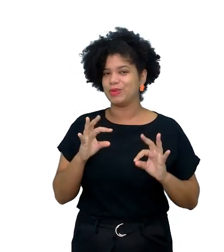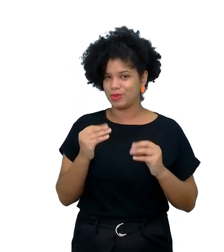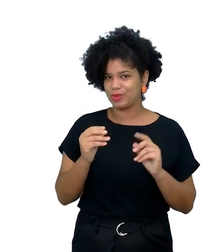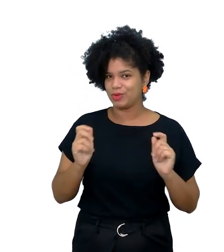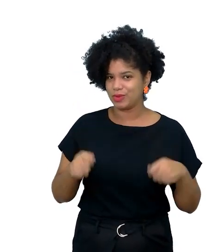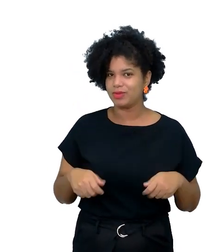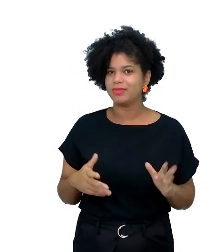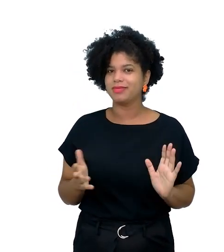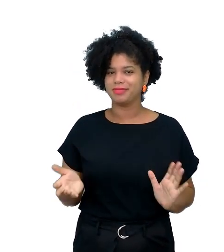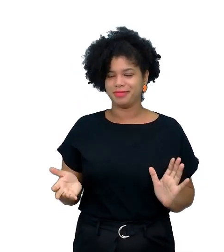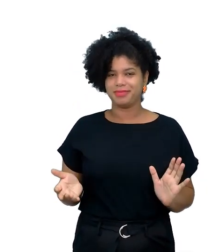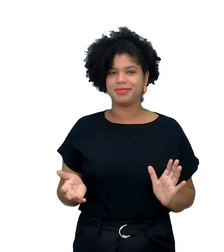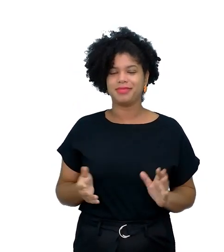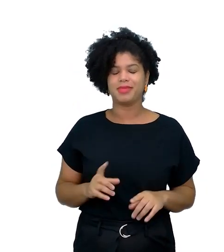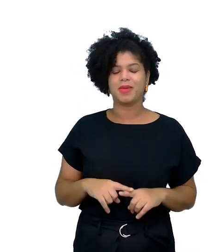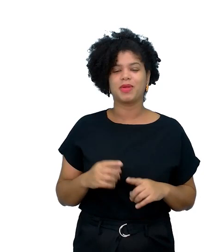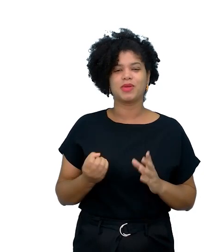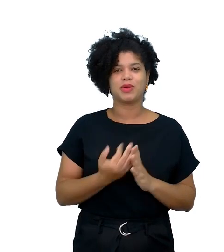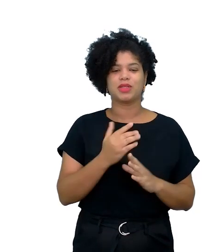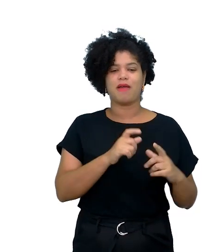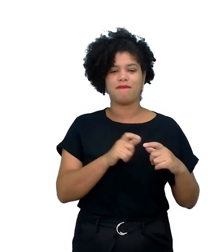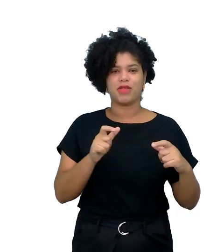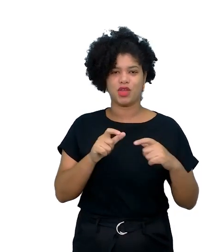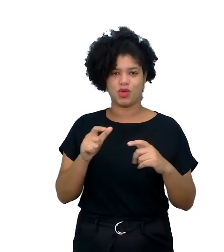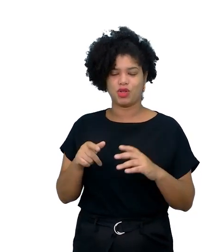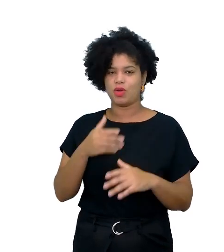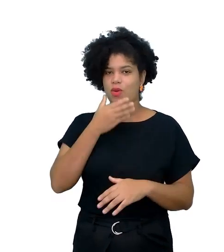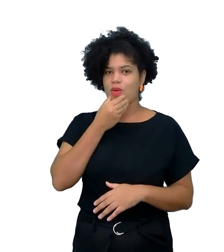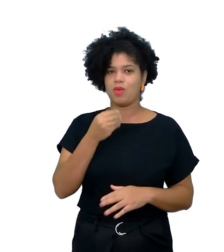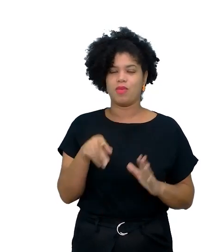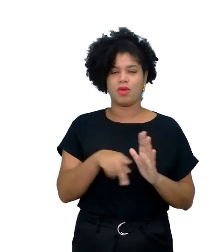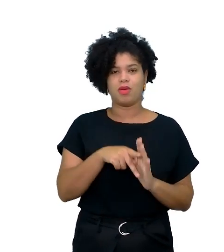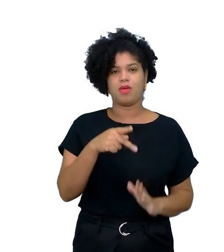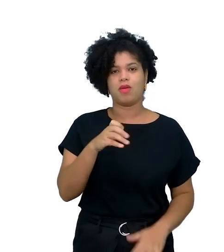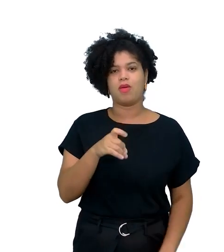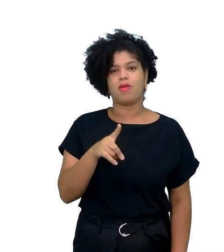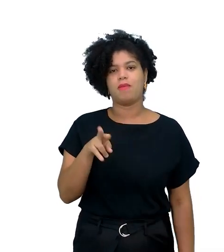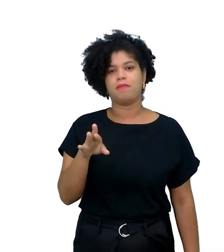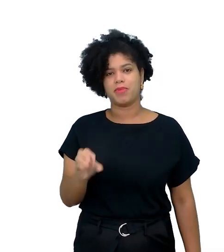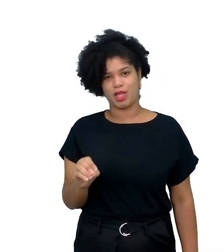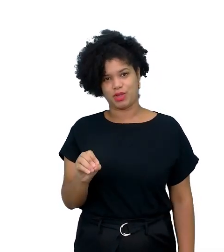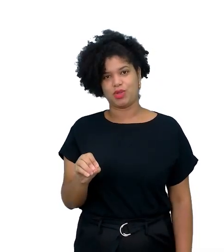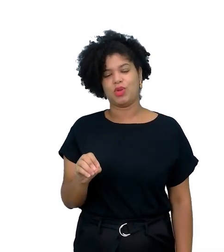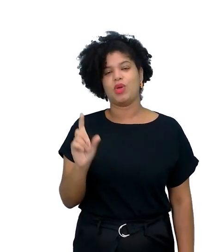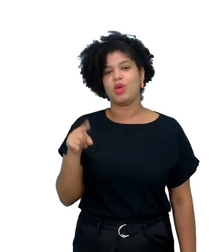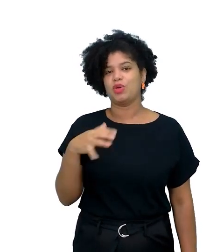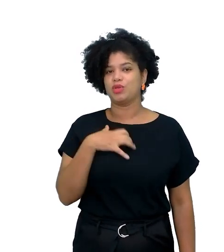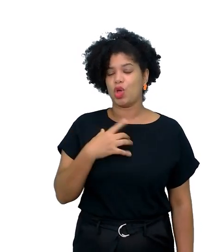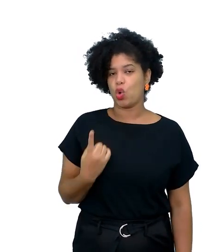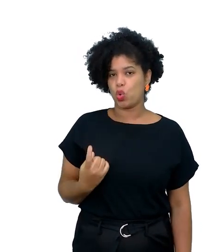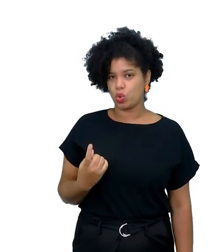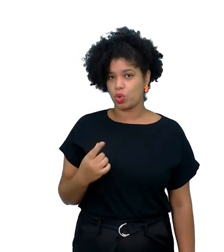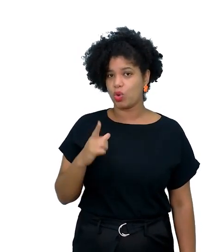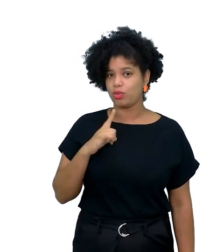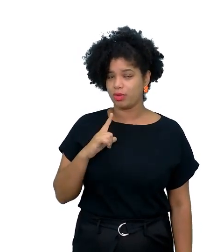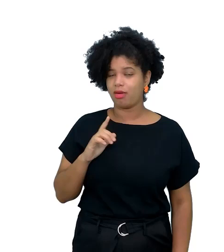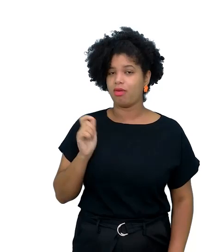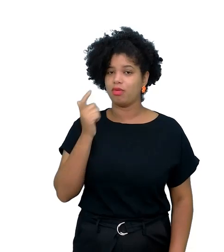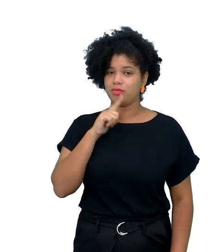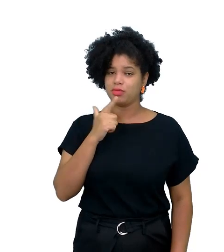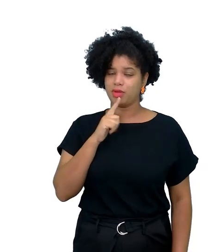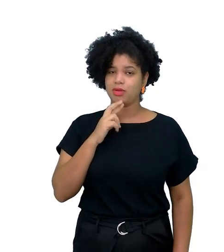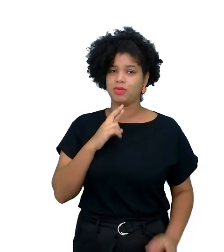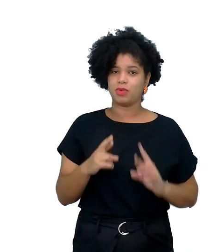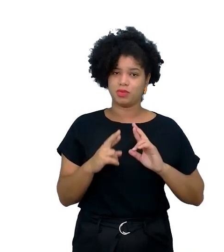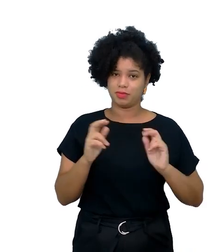quais seriam as figurinhas de Pedro. Tá? Então, são formas aí, não existe uma forma única de se chegar a